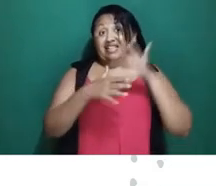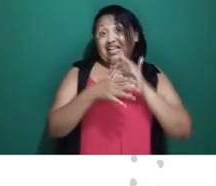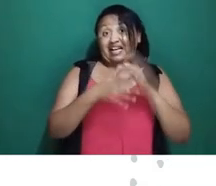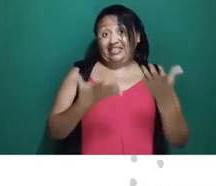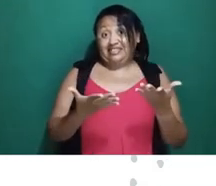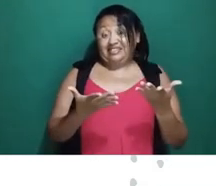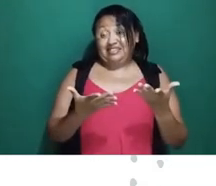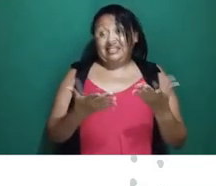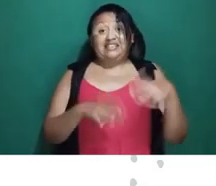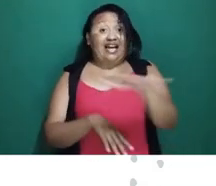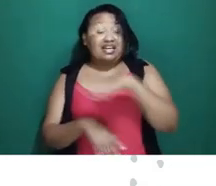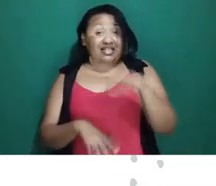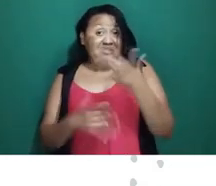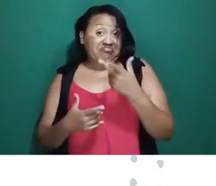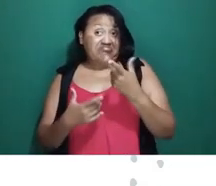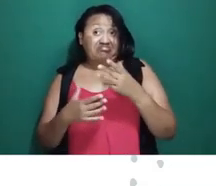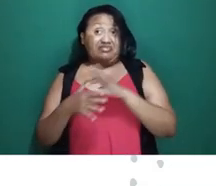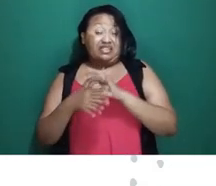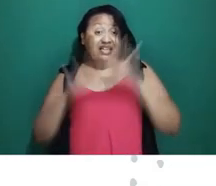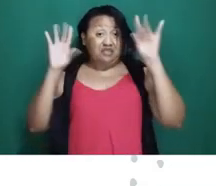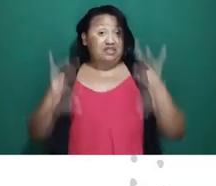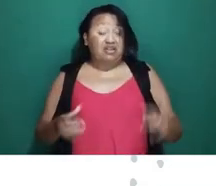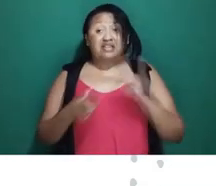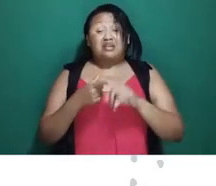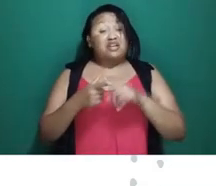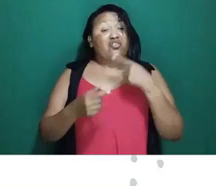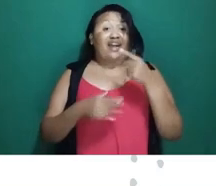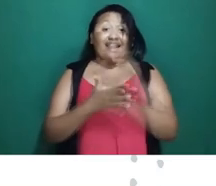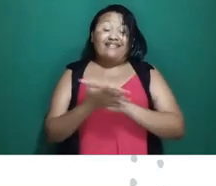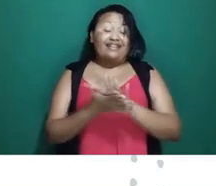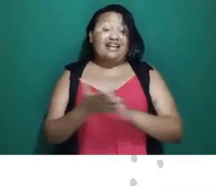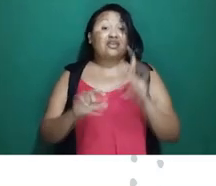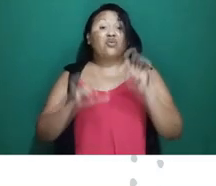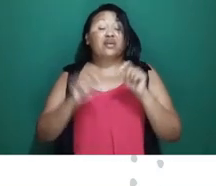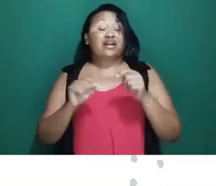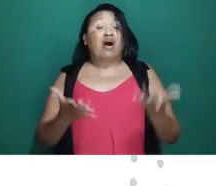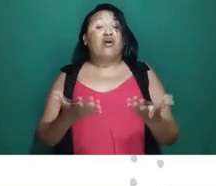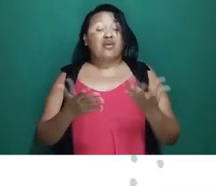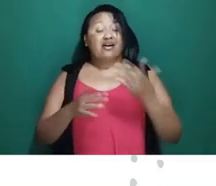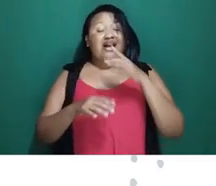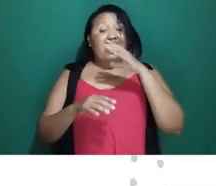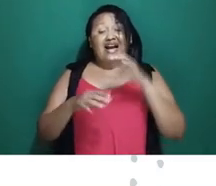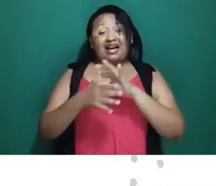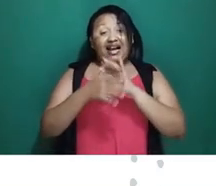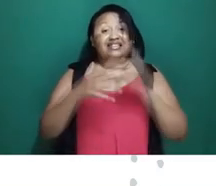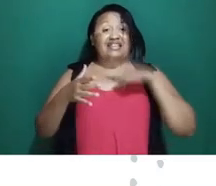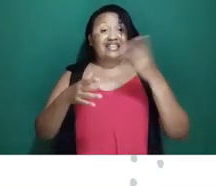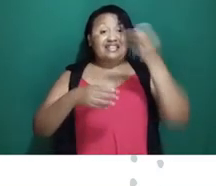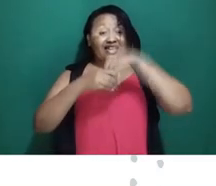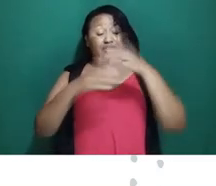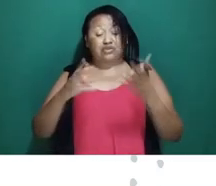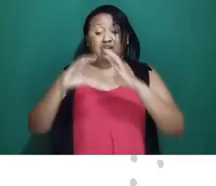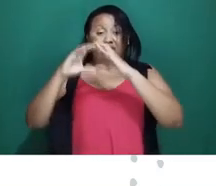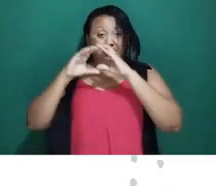a carne frizada é de picanha Não fala em nenhum momento a composição mas também não fala que ele picanha e o texto 2 também